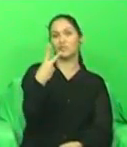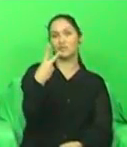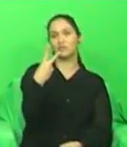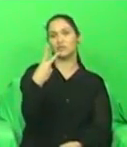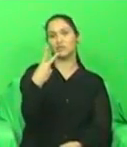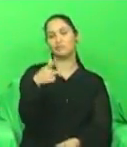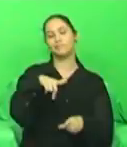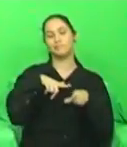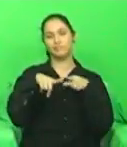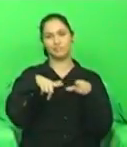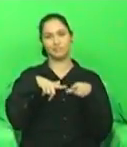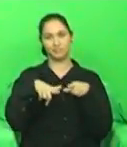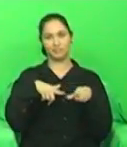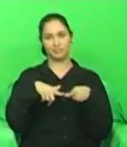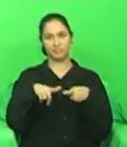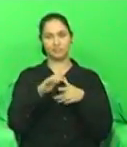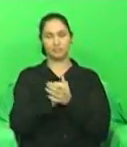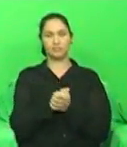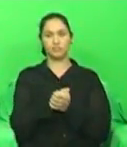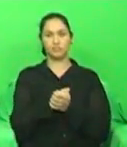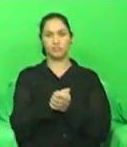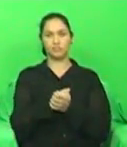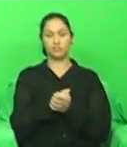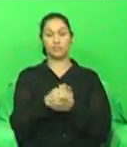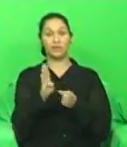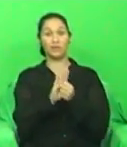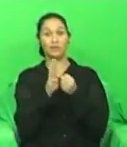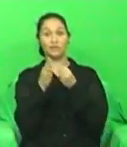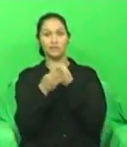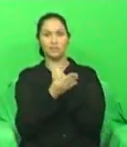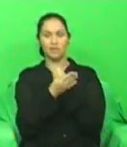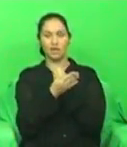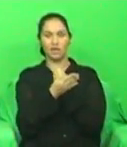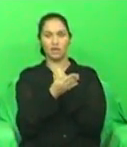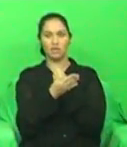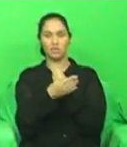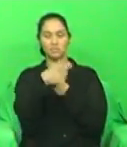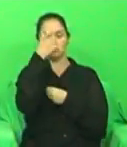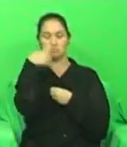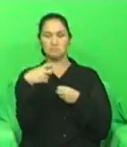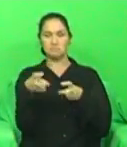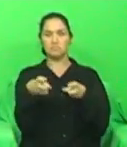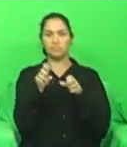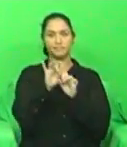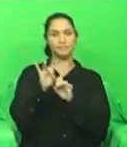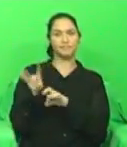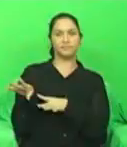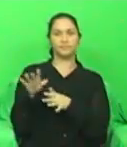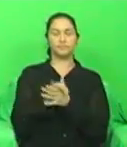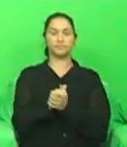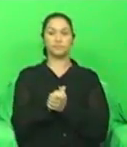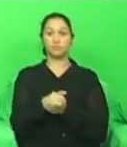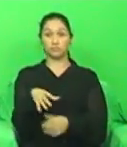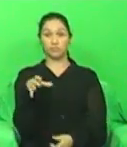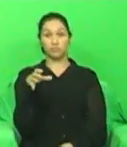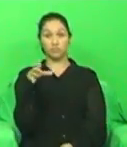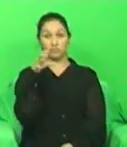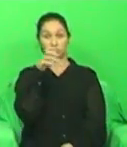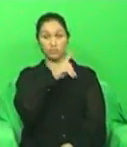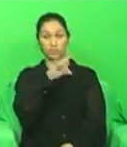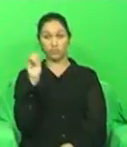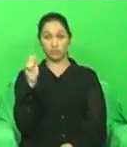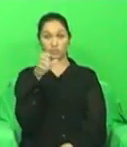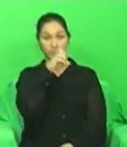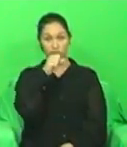ruas que não estão pavimentadas e os bairros tão abandonado eu me surpreendi no sábado retrasado